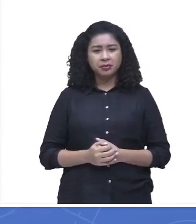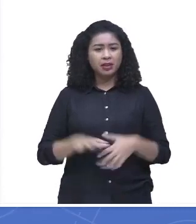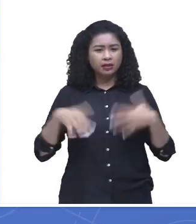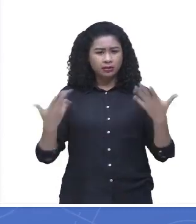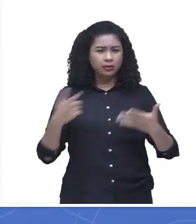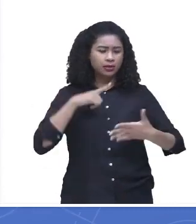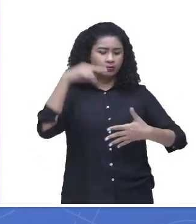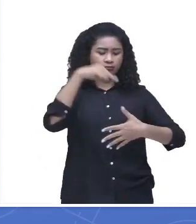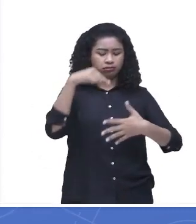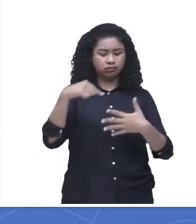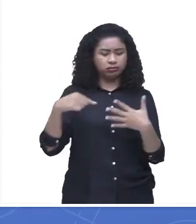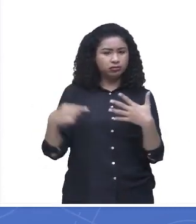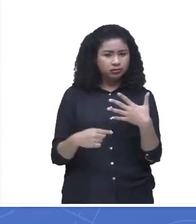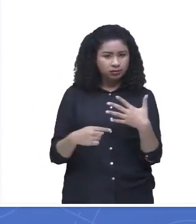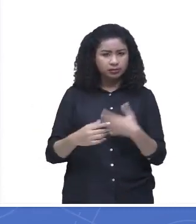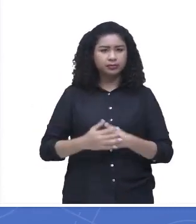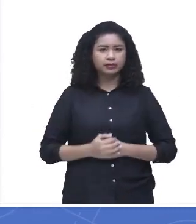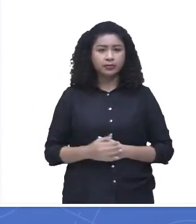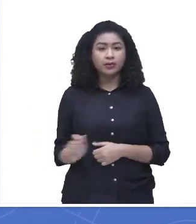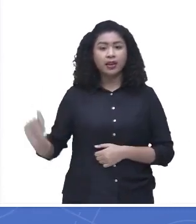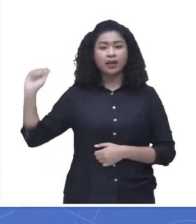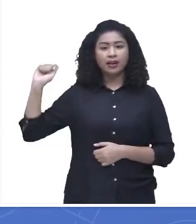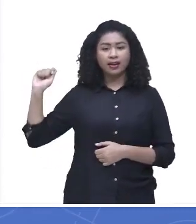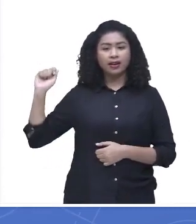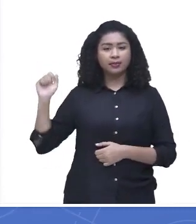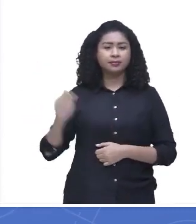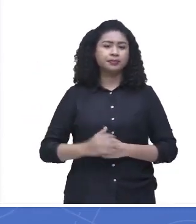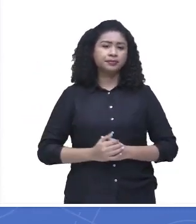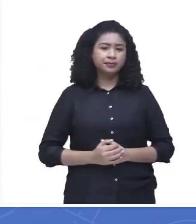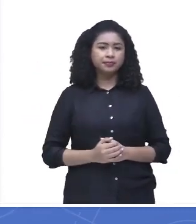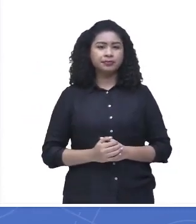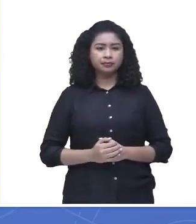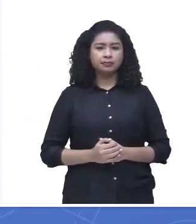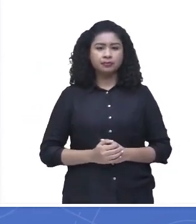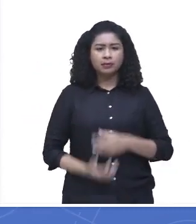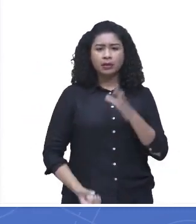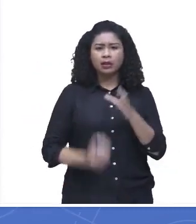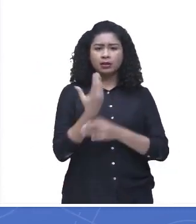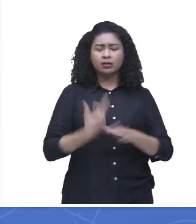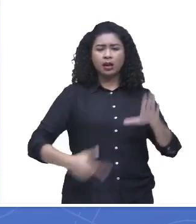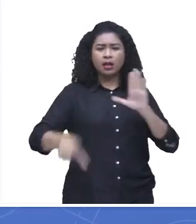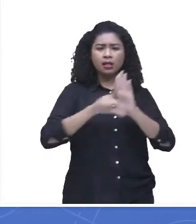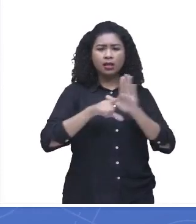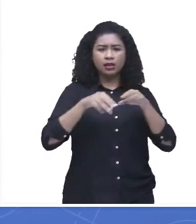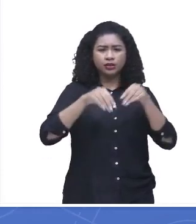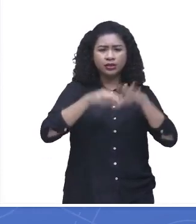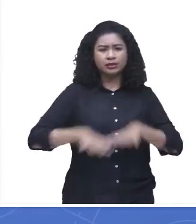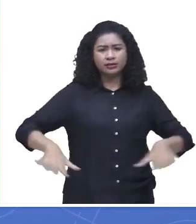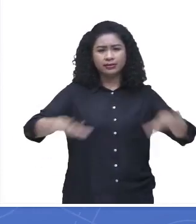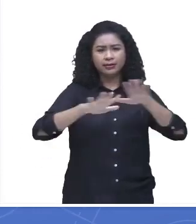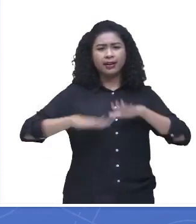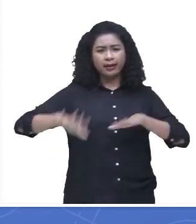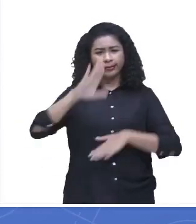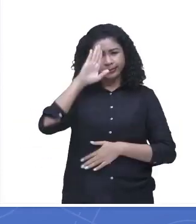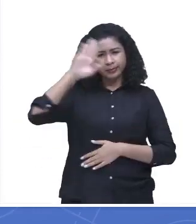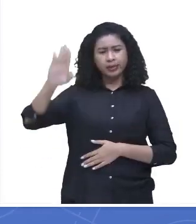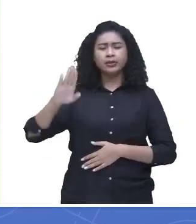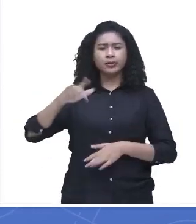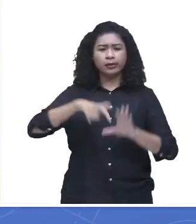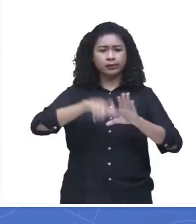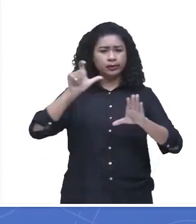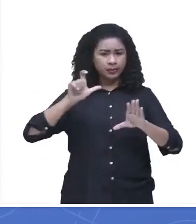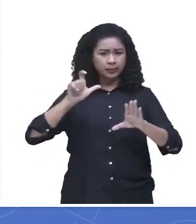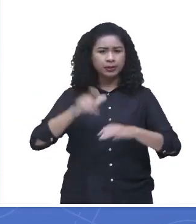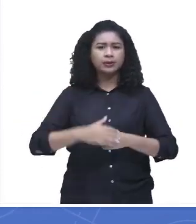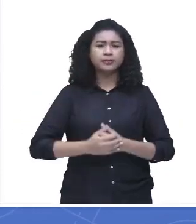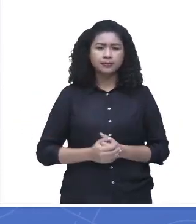Olhem só, a letra A diz o seguinte: implantação da lei de terras como medida prioritária após a independência,